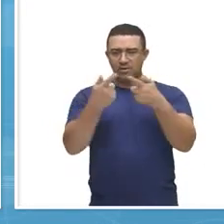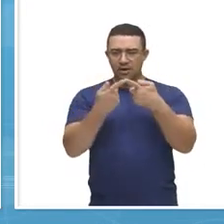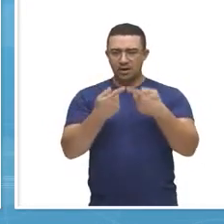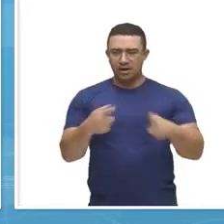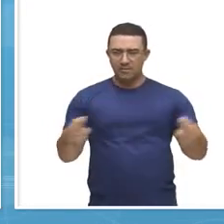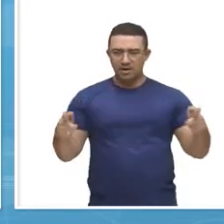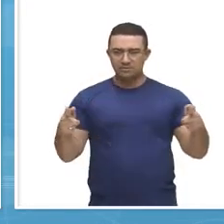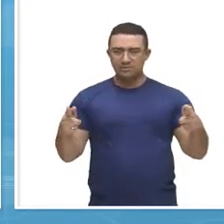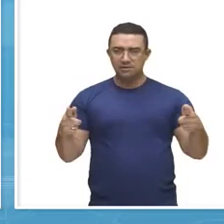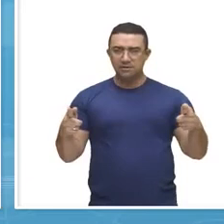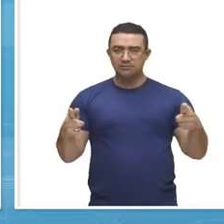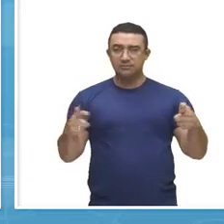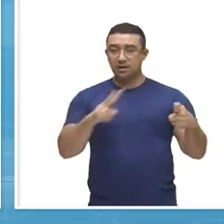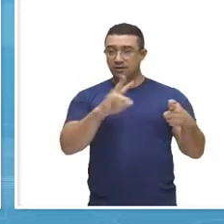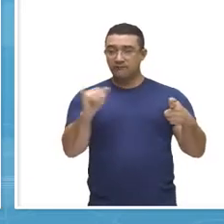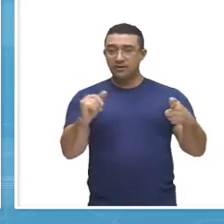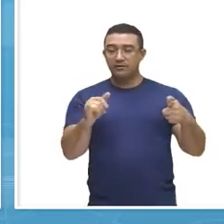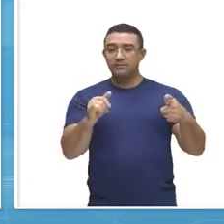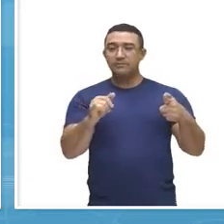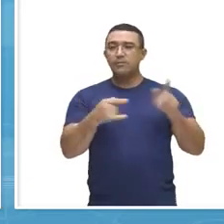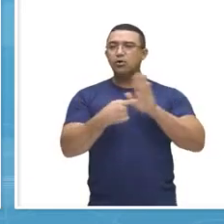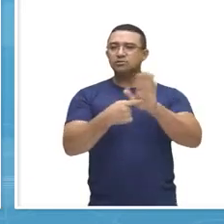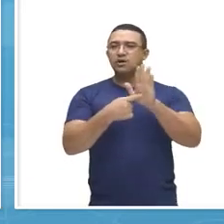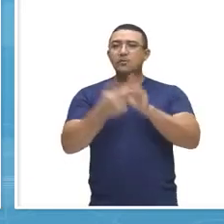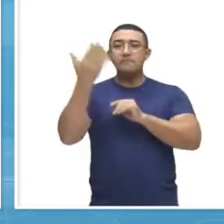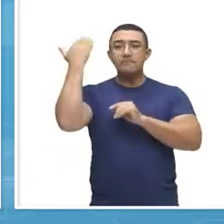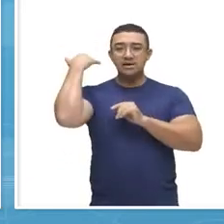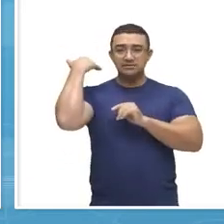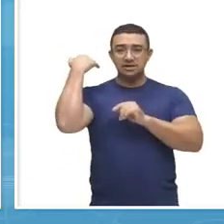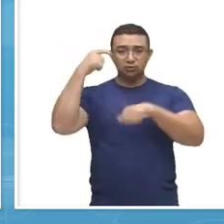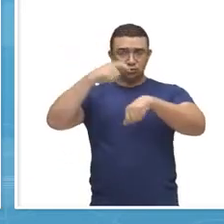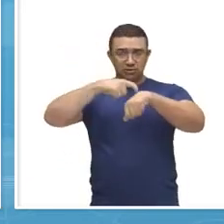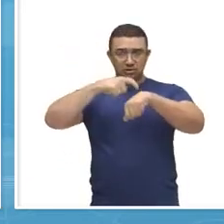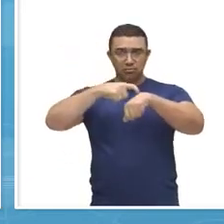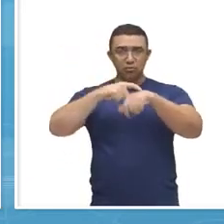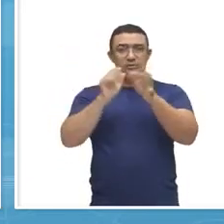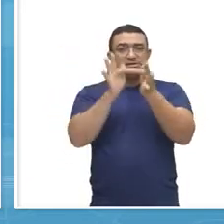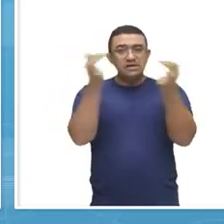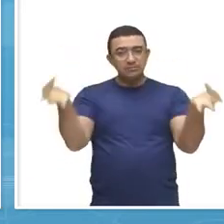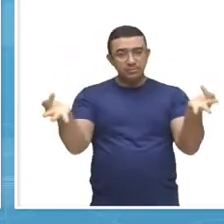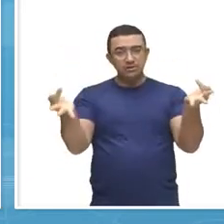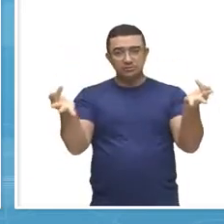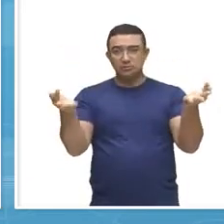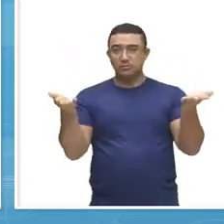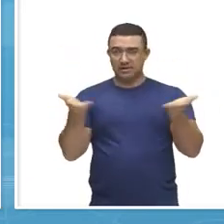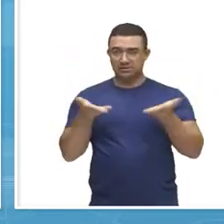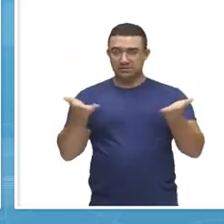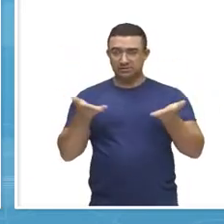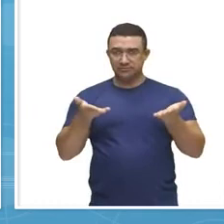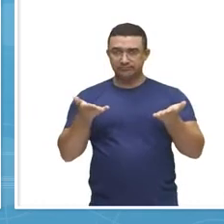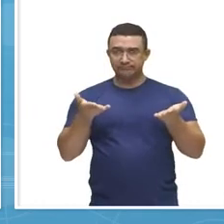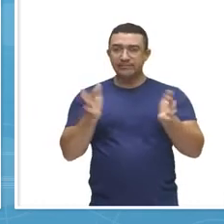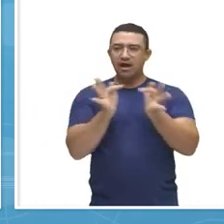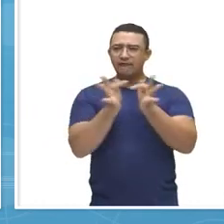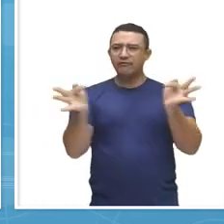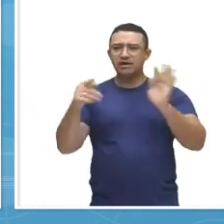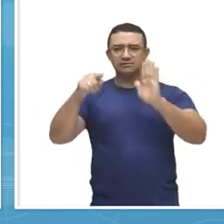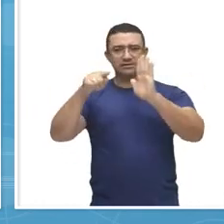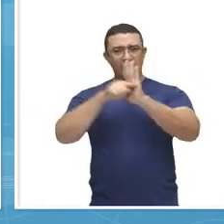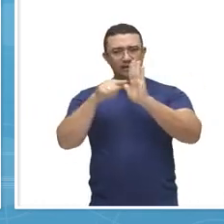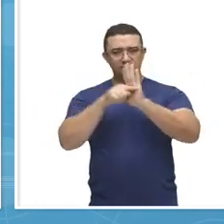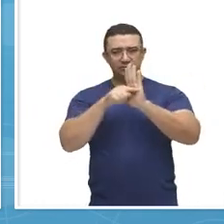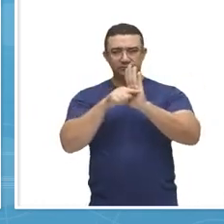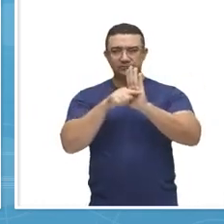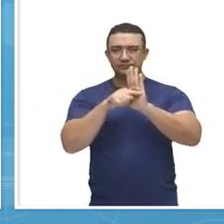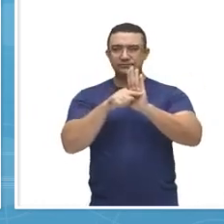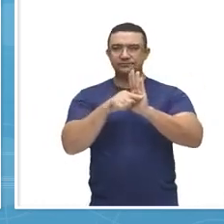trabalhar o passado do Simple Present. O que muda, então, nas frases negativas aí do Simple Present? Aliás, não é o passado,